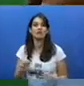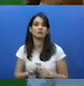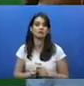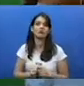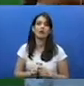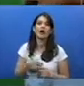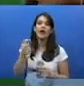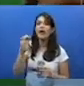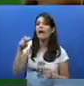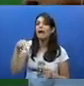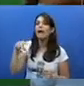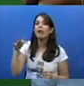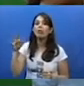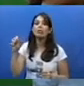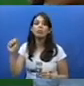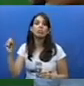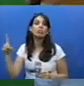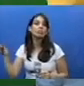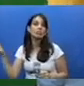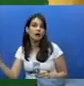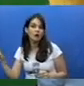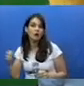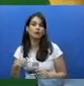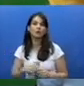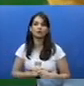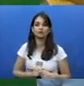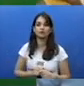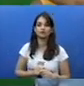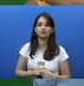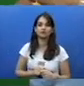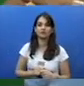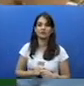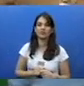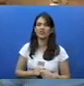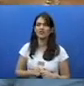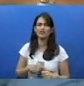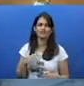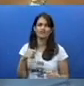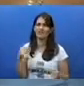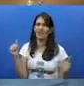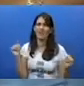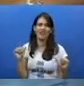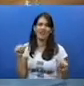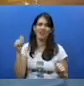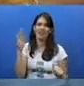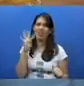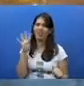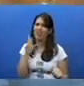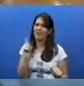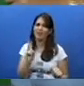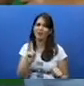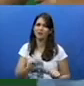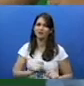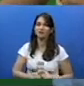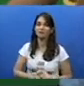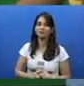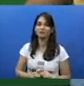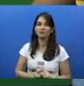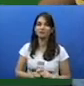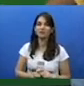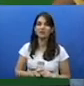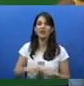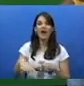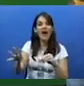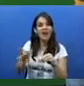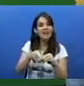textos nós ensinamos expressões repetitivas? Não deixa o texto bonito, tá? E acrescente a seu relato